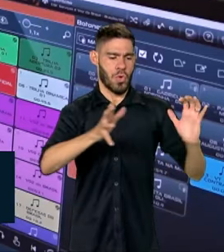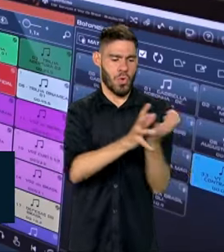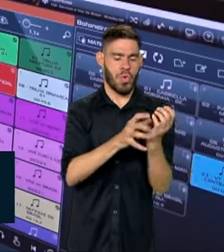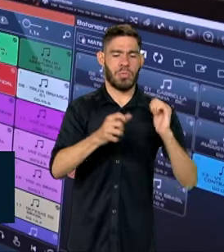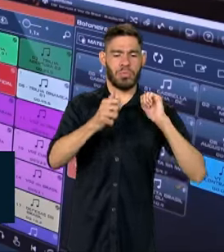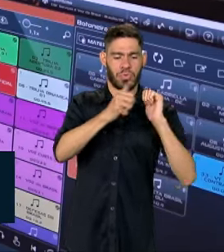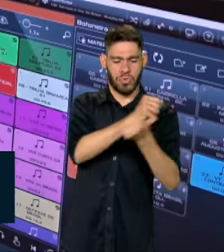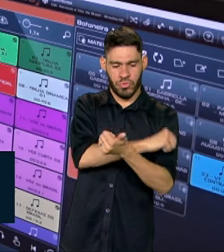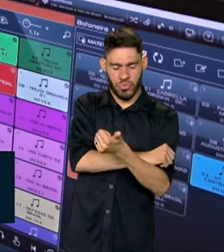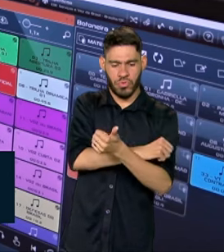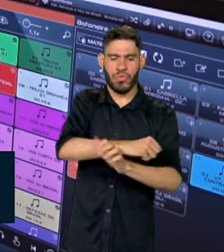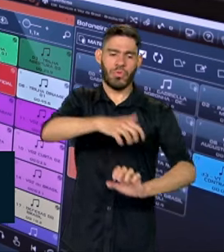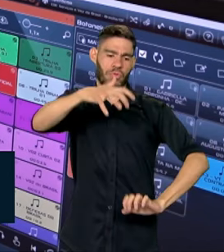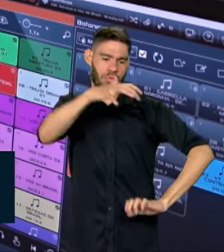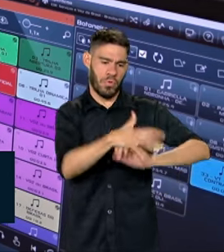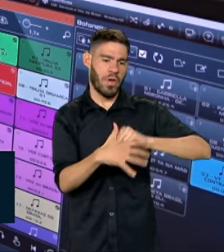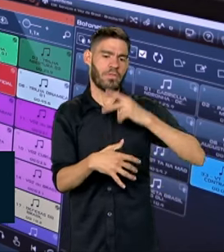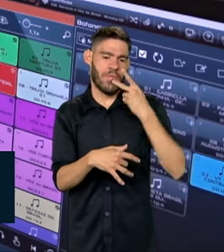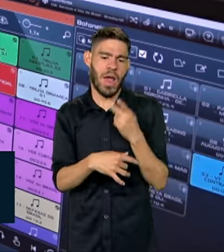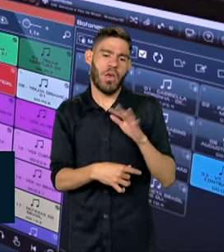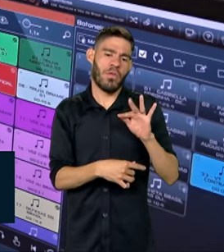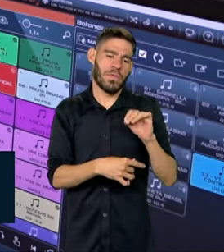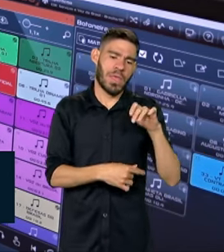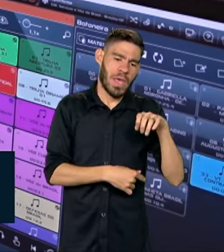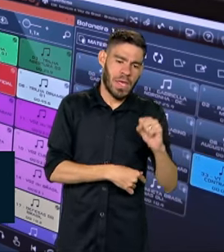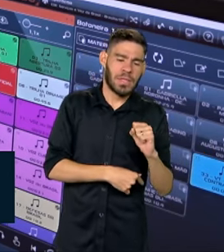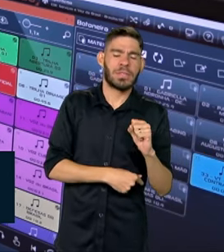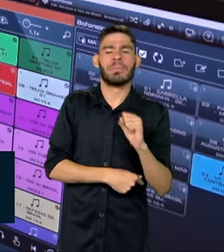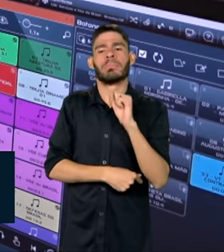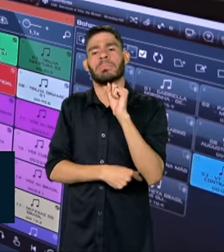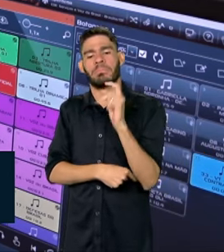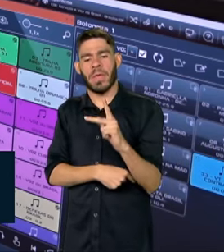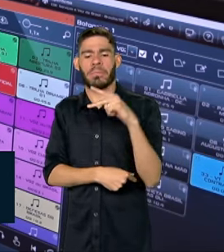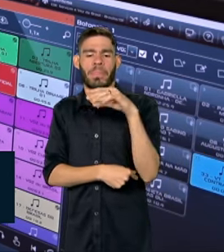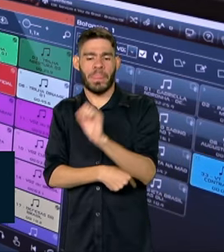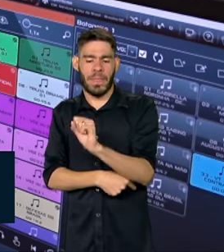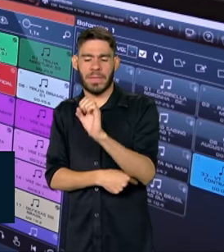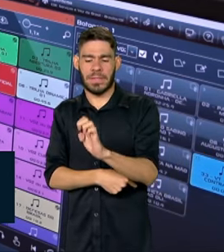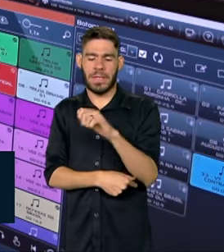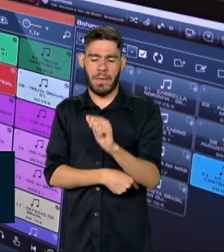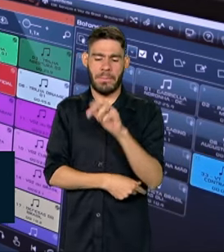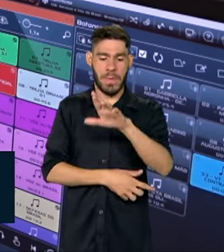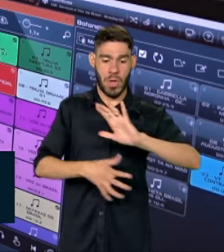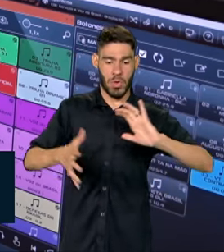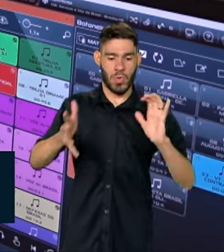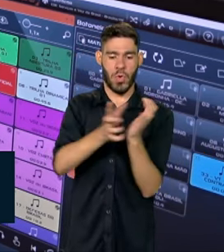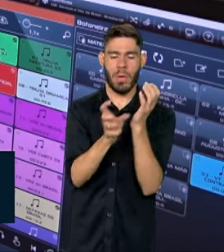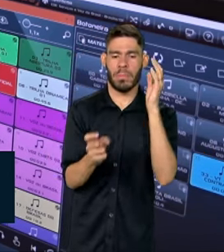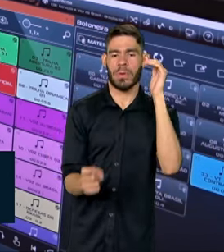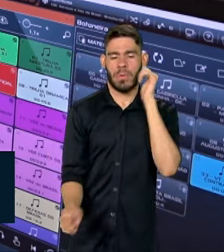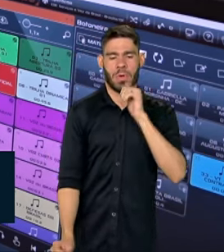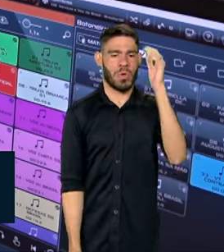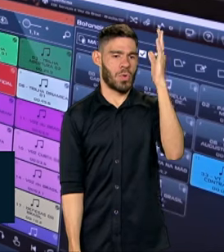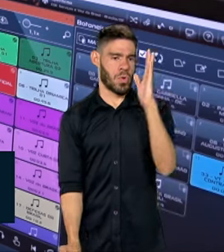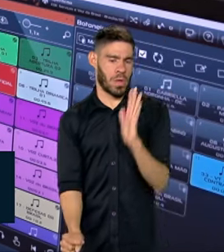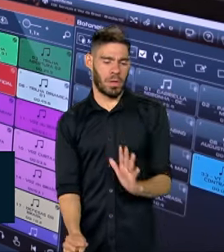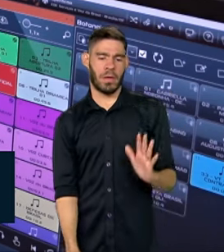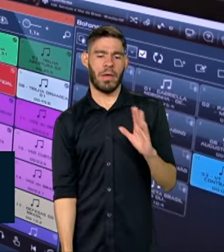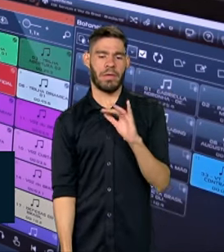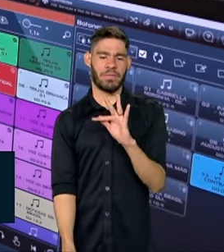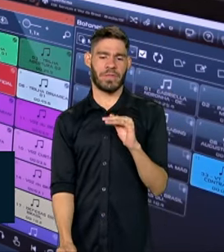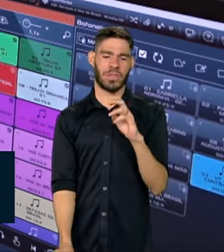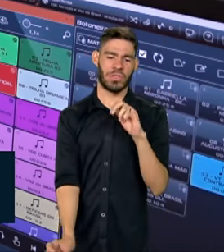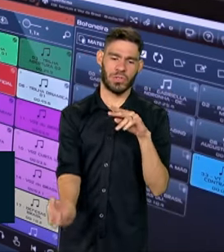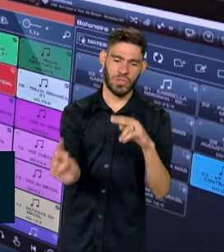né? Com as empresas, a gente já falou com a Fiesp, com a Sebrae, né? Com o Grupo de Mulheres do Brasil, com a Fijan, com a